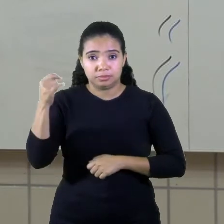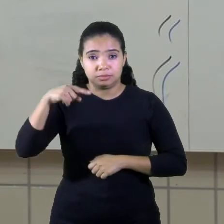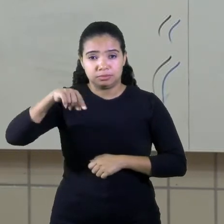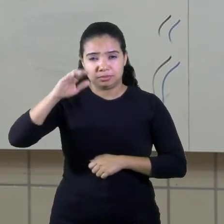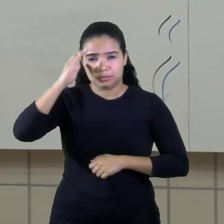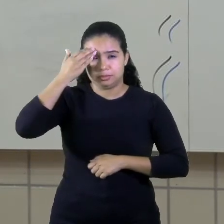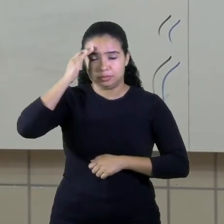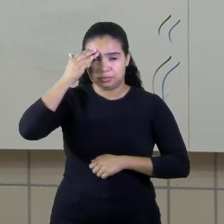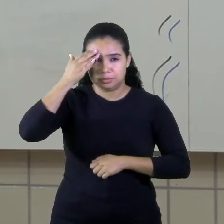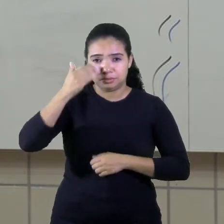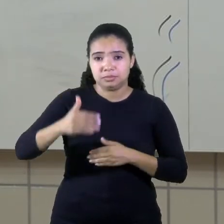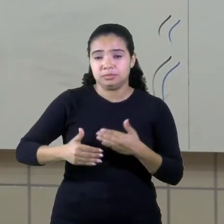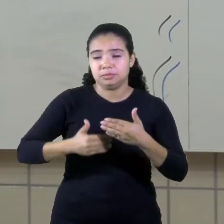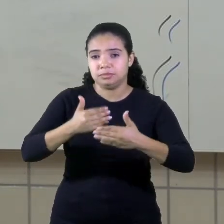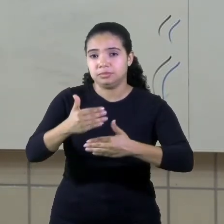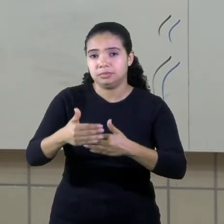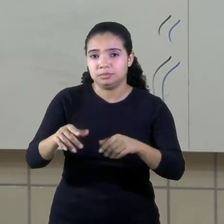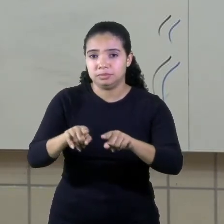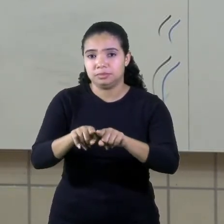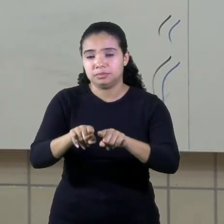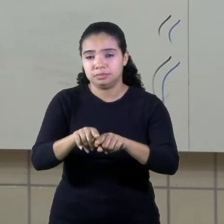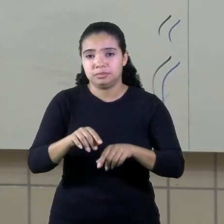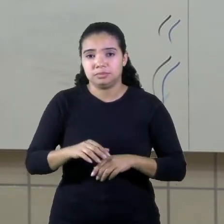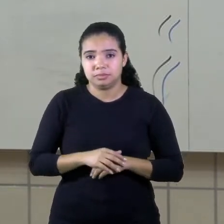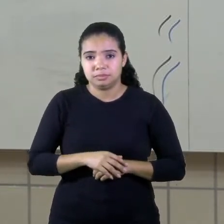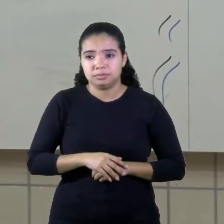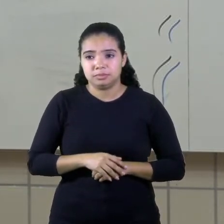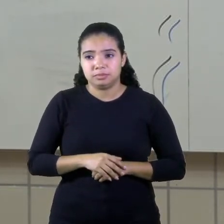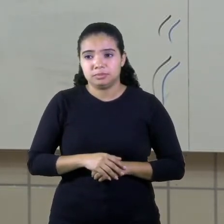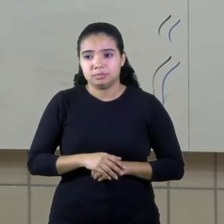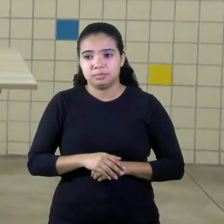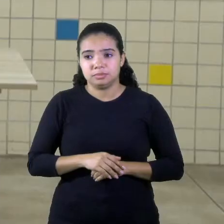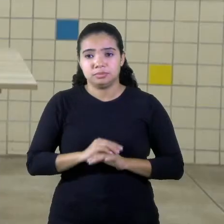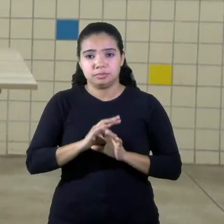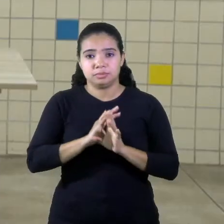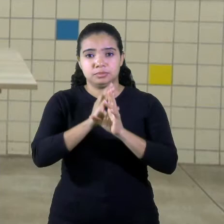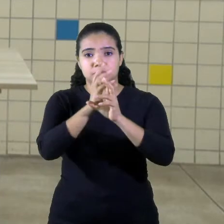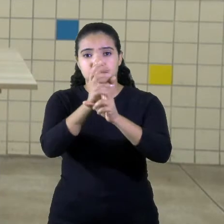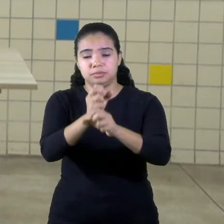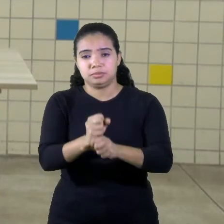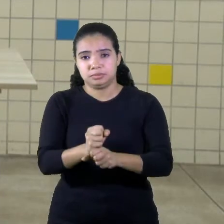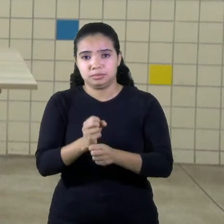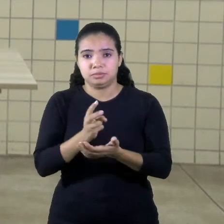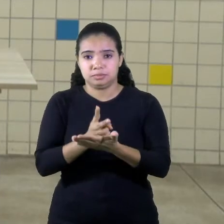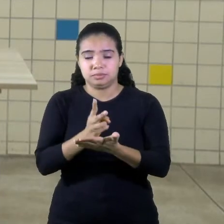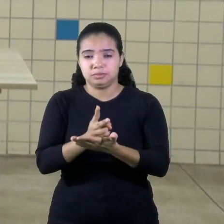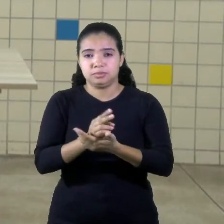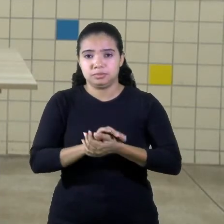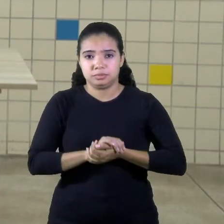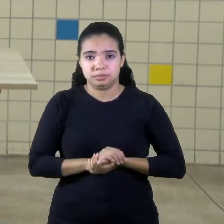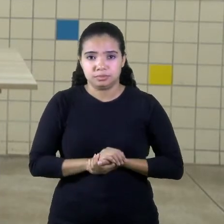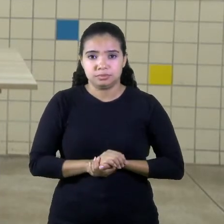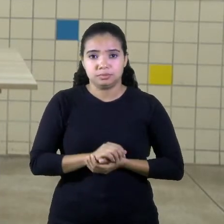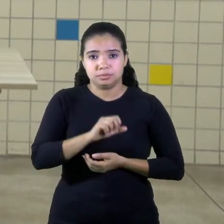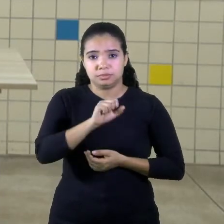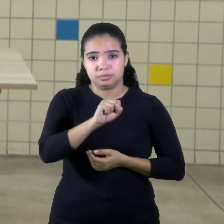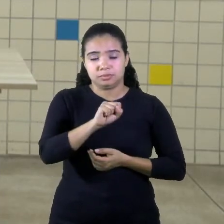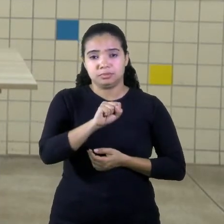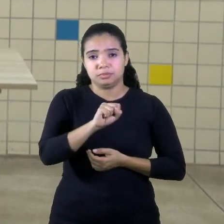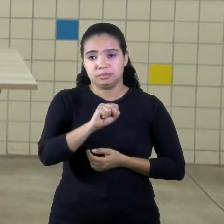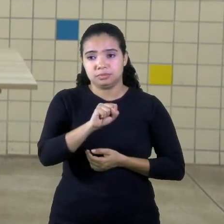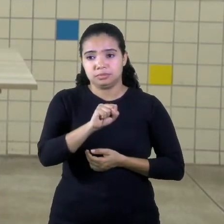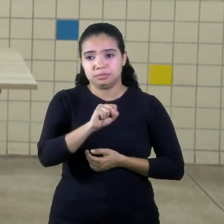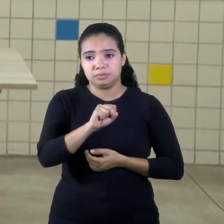bem esse processo também, vou fazer a mesma interpretação e vou montar a mesma equação. 8 está para